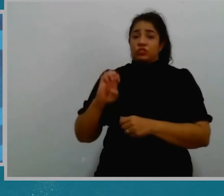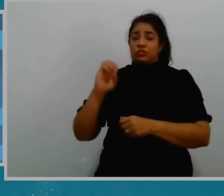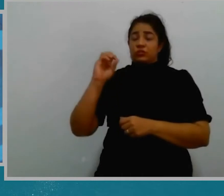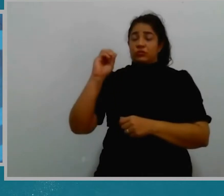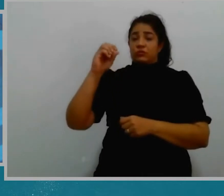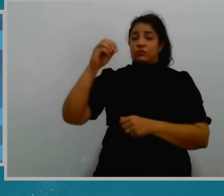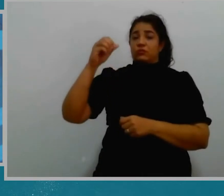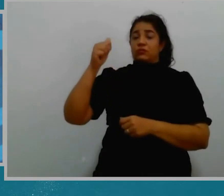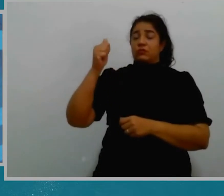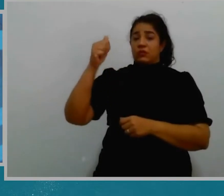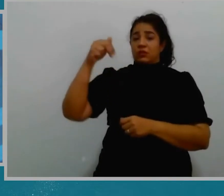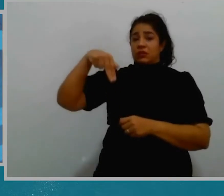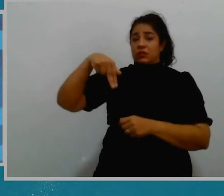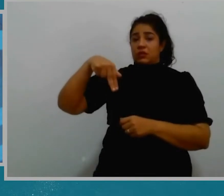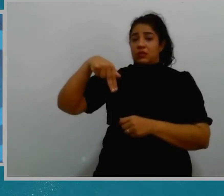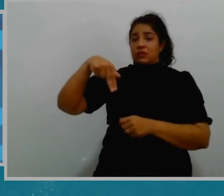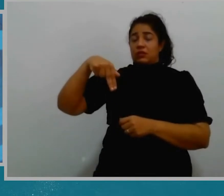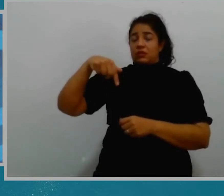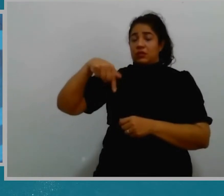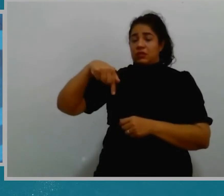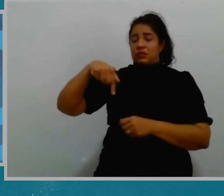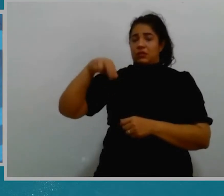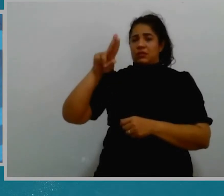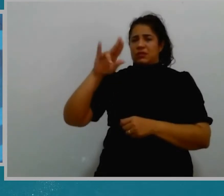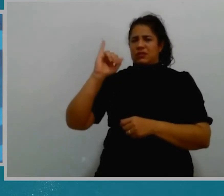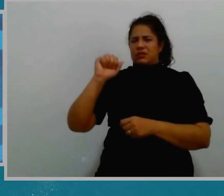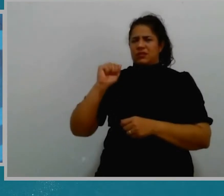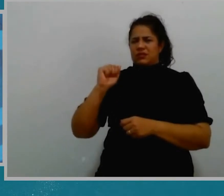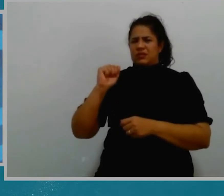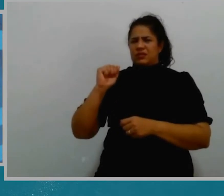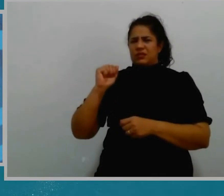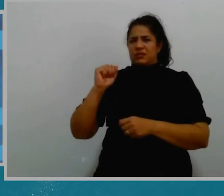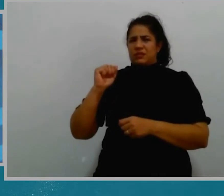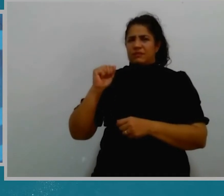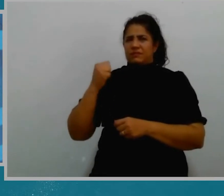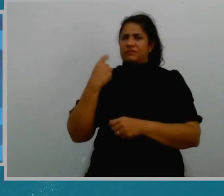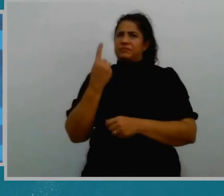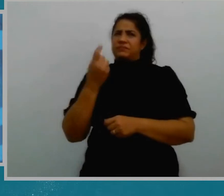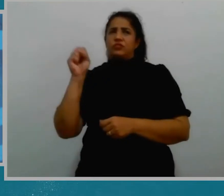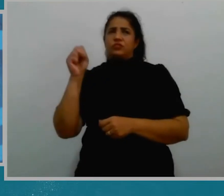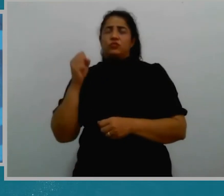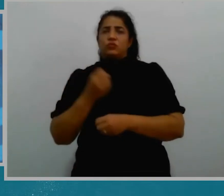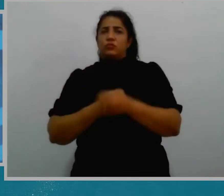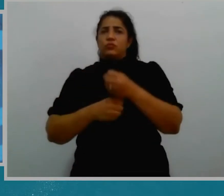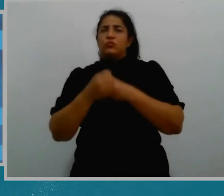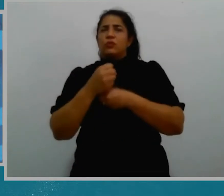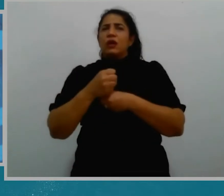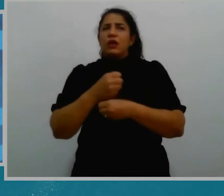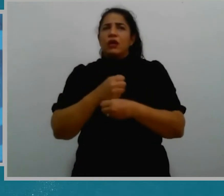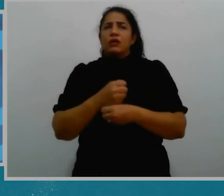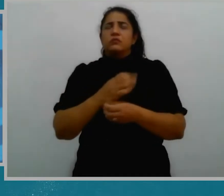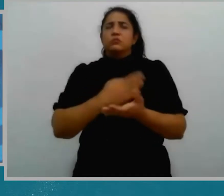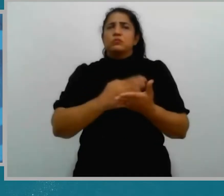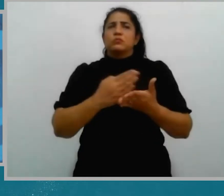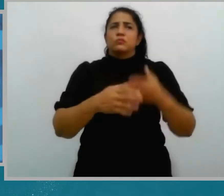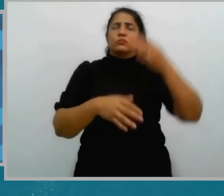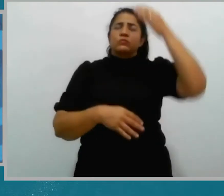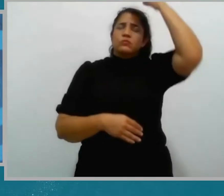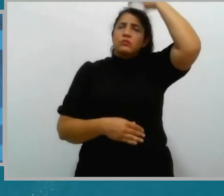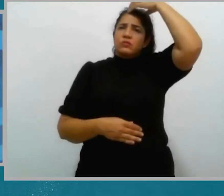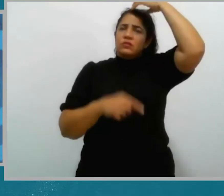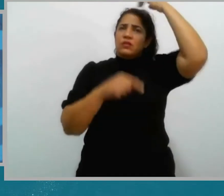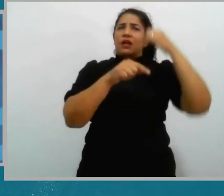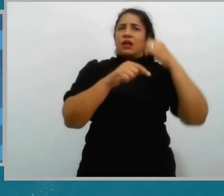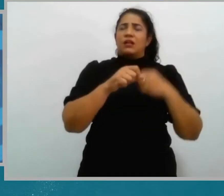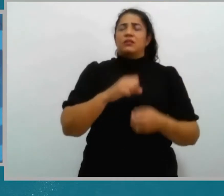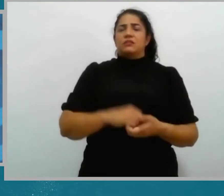reinar, reinou 3 meses, 10 dias em Jerusalém, fez ele o que era mal perante o Senhor. Na primavera do